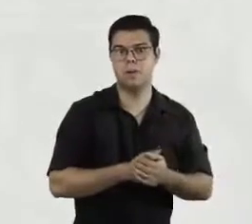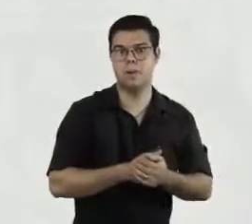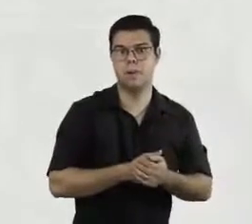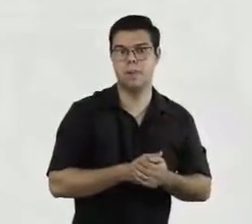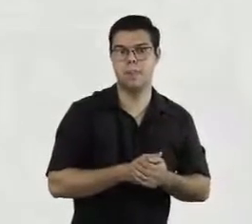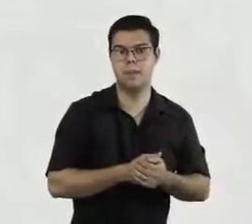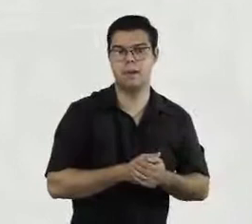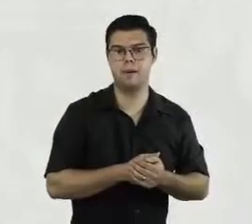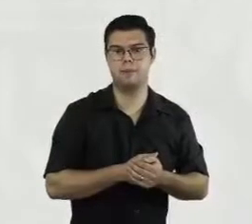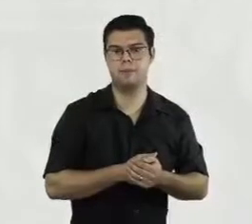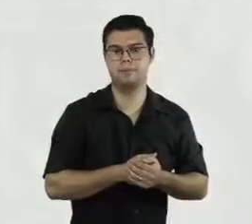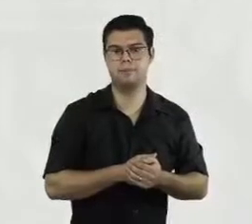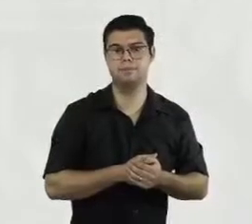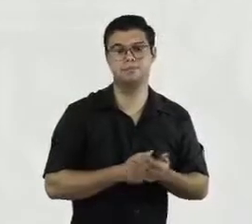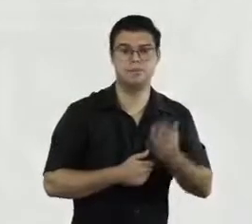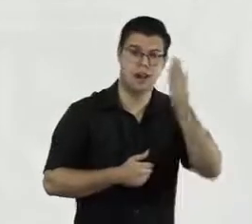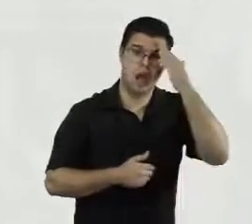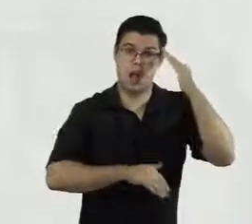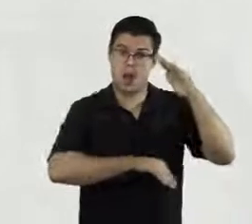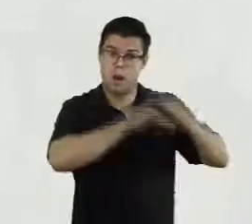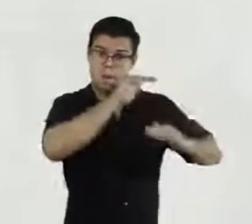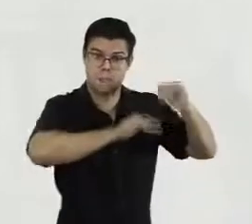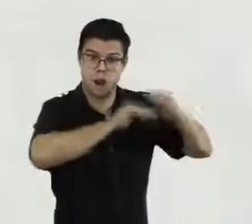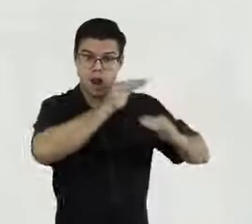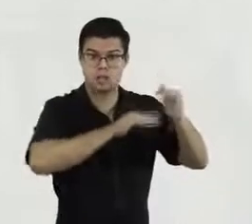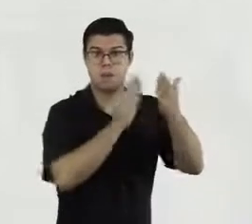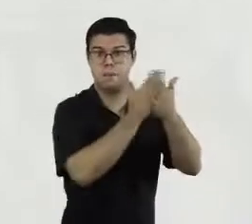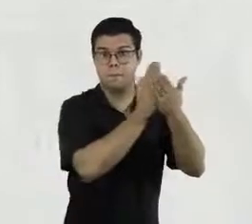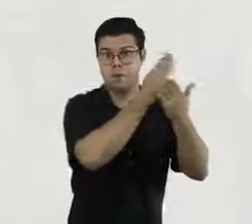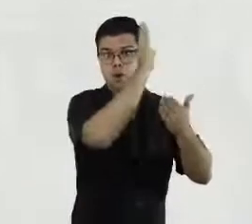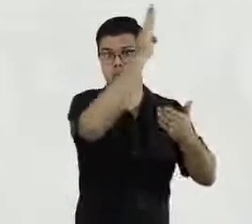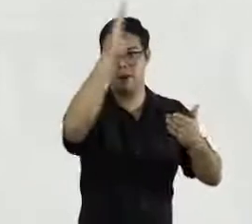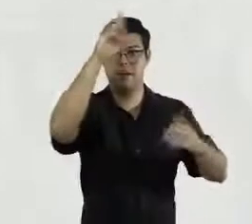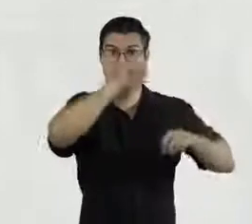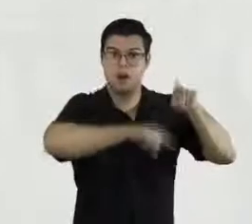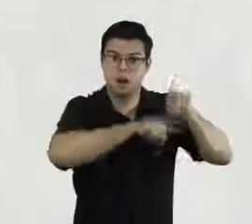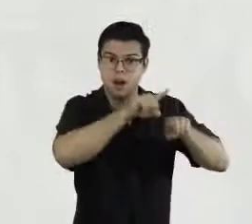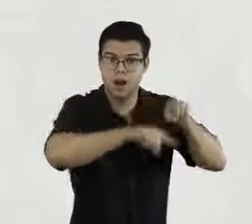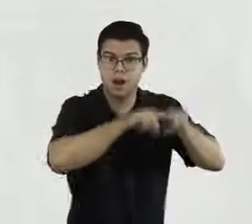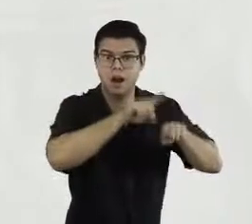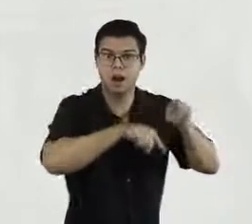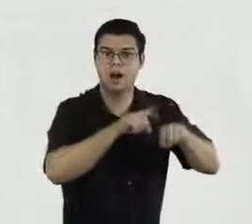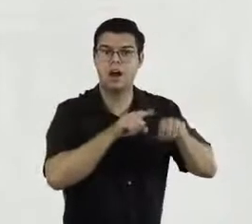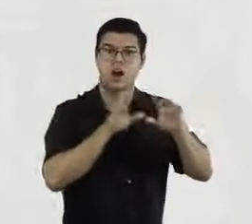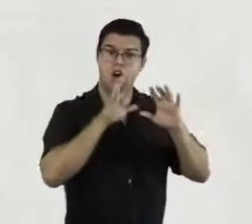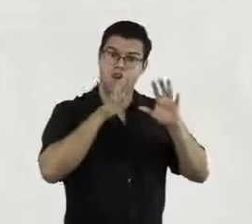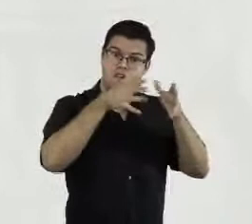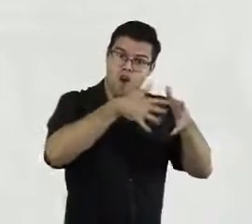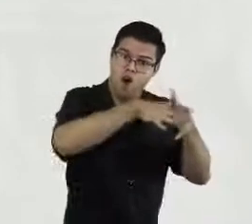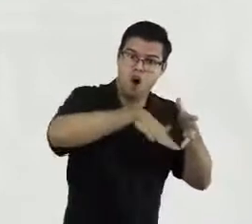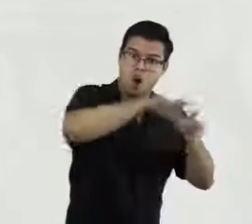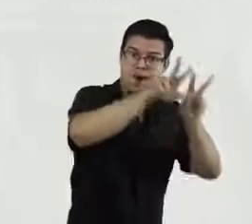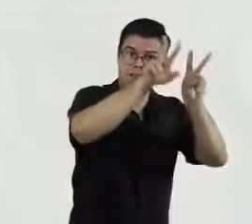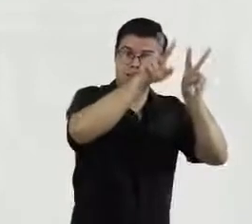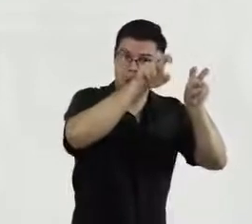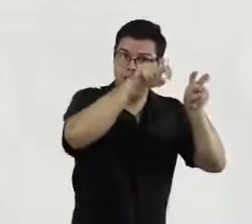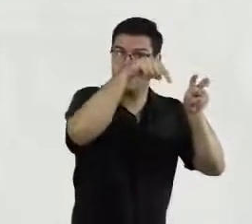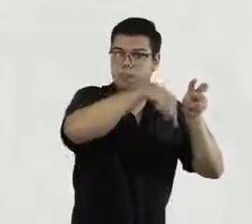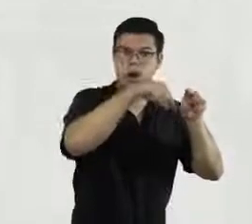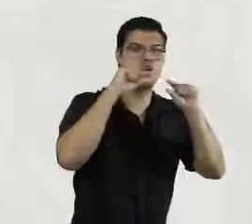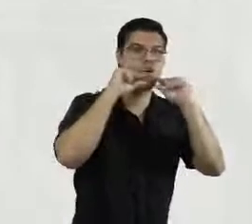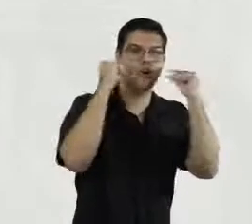exponencialmente. Uma vez que a prática da bibliografia material parece ser central ao tema proposto nesse